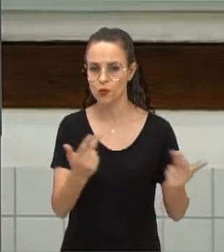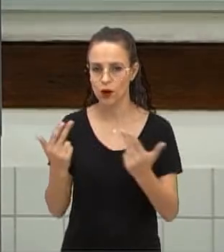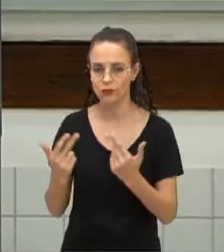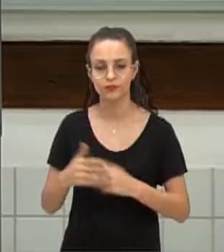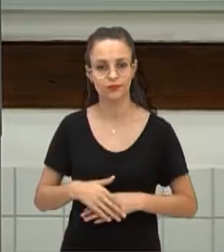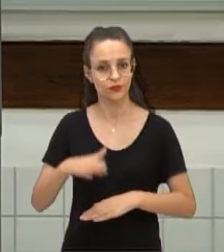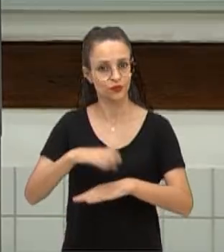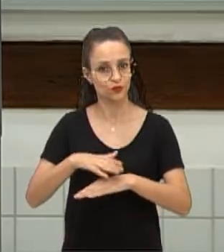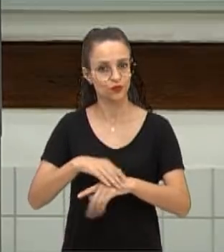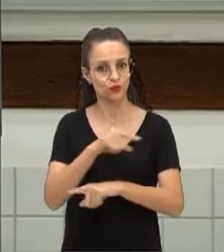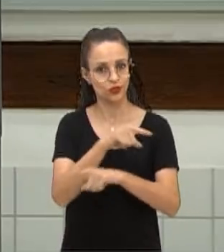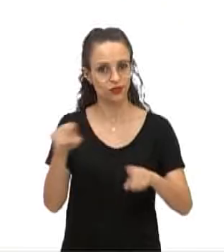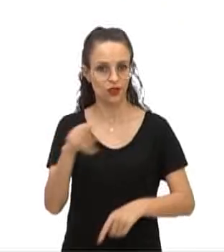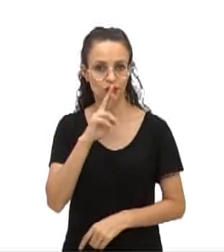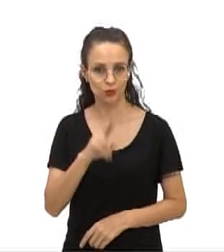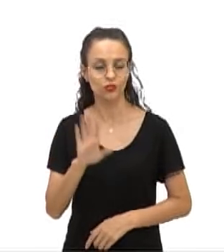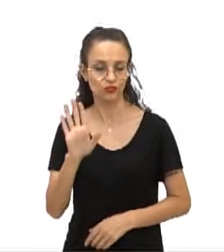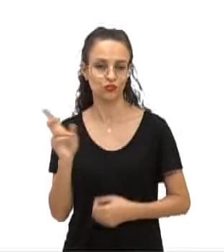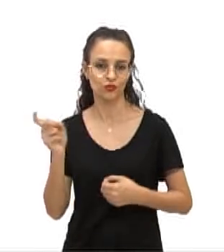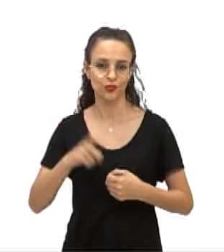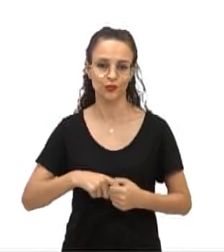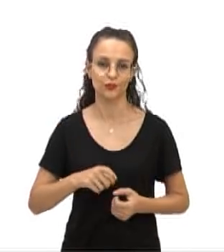Agora é com vocês, eu já volto.